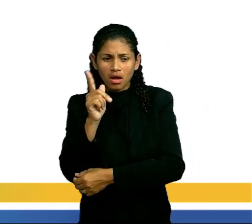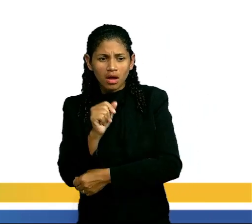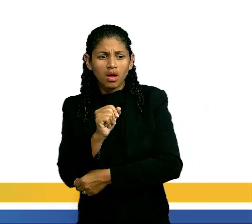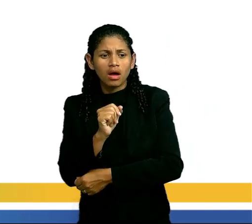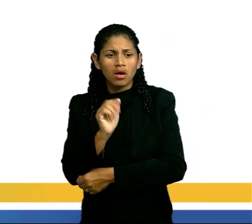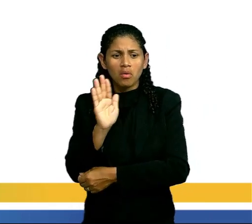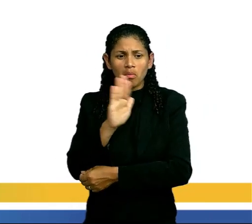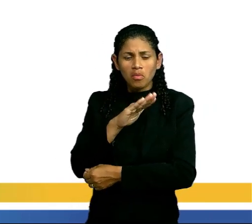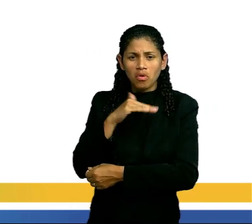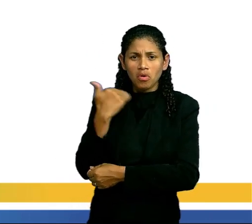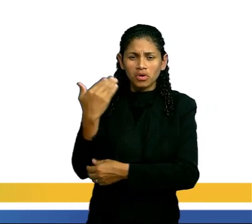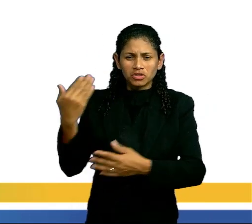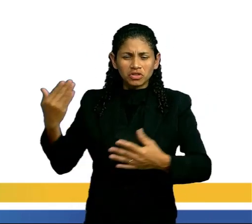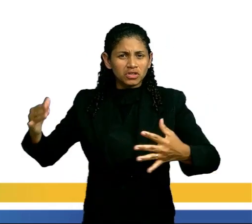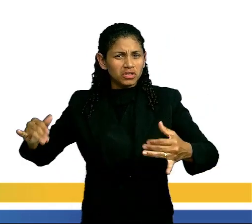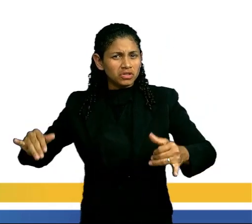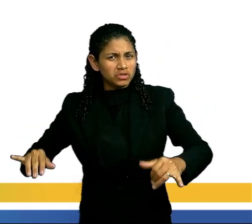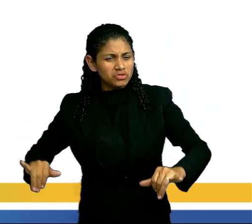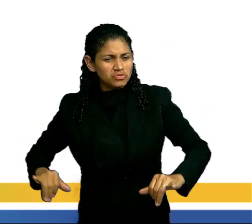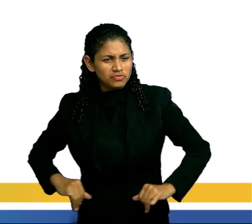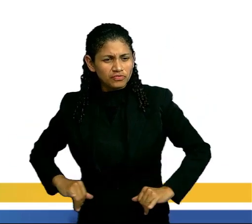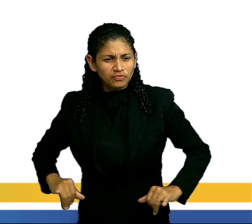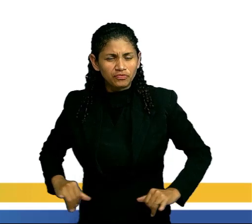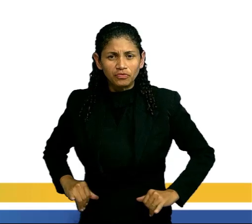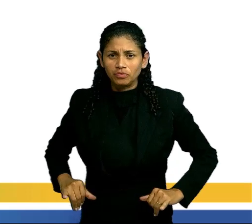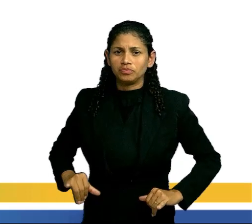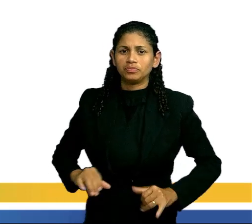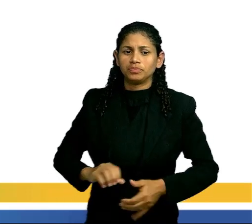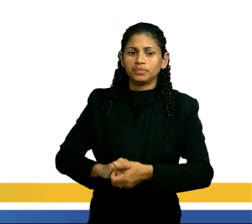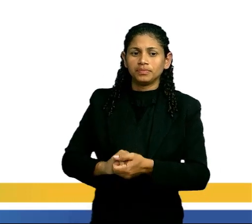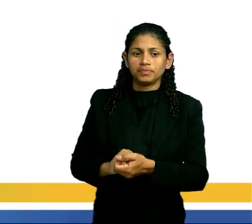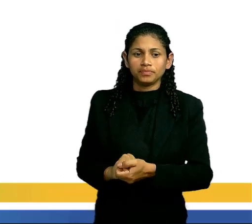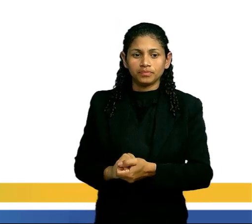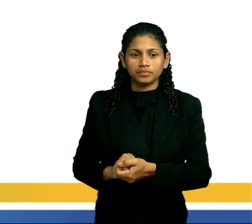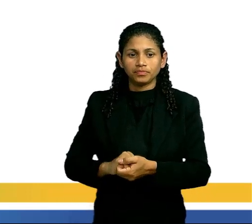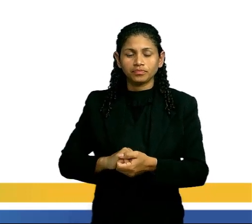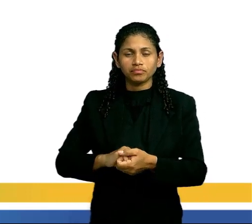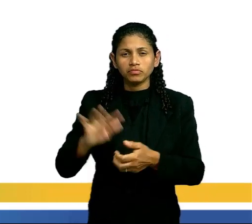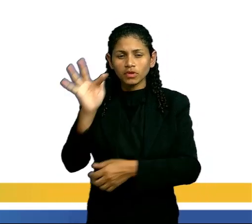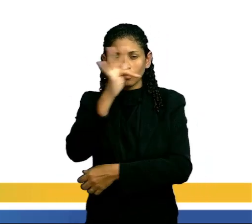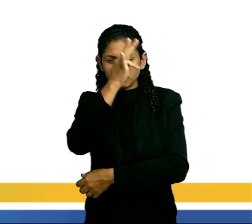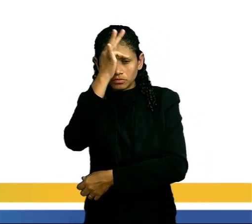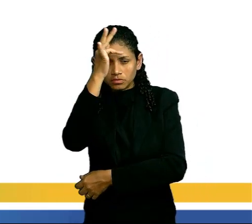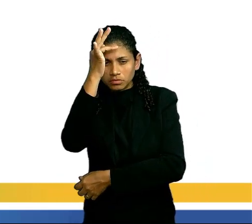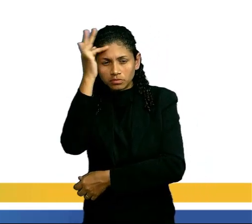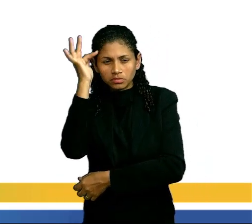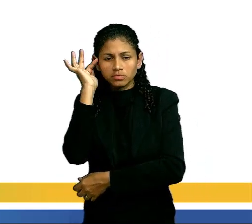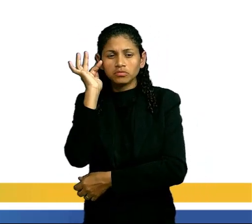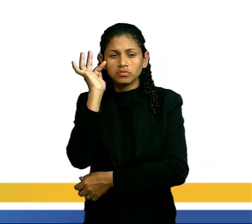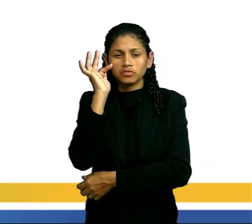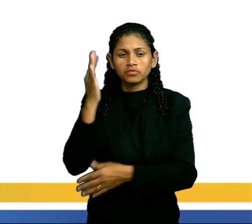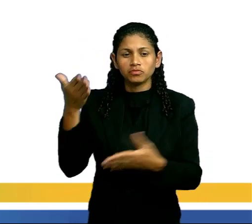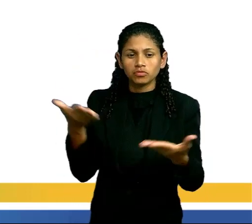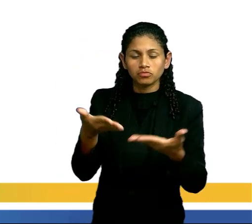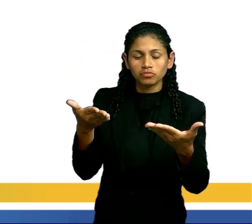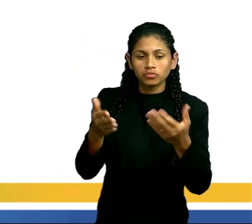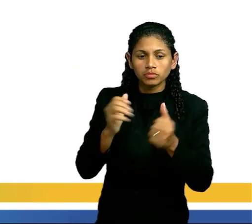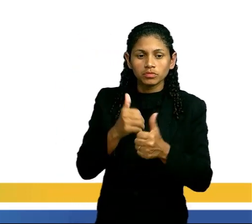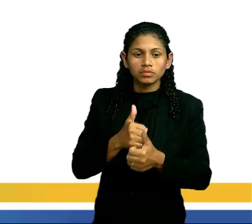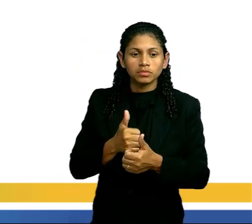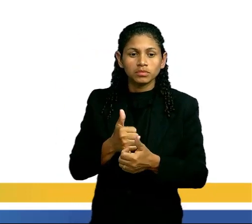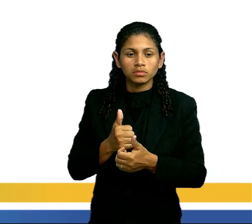auxilia a viver indiferente assim. Nesta prontidão sem fim, vou fingindo que sou